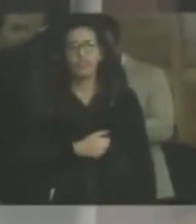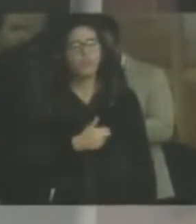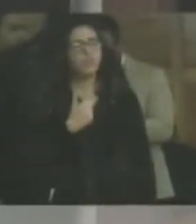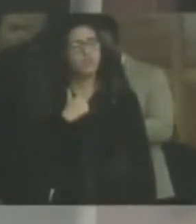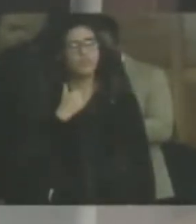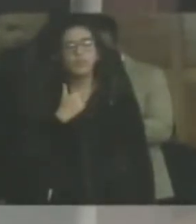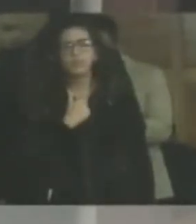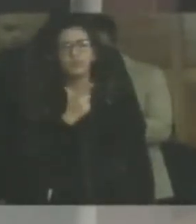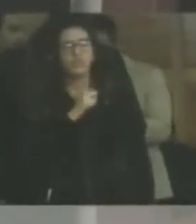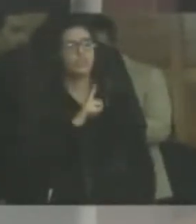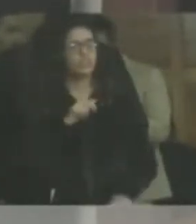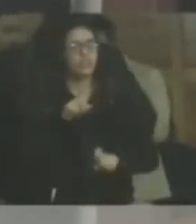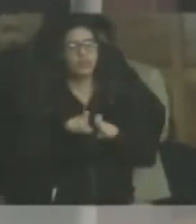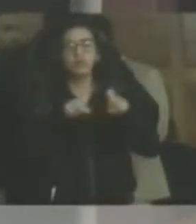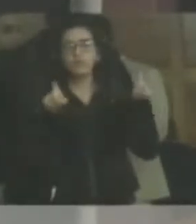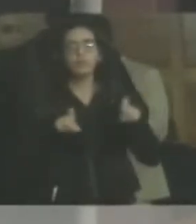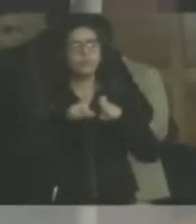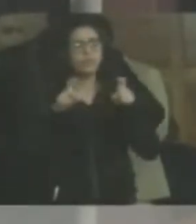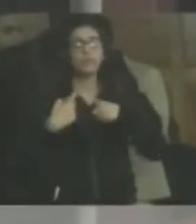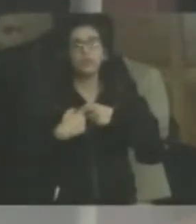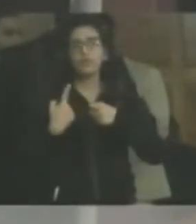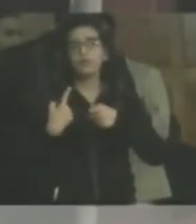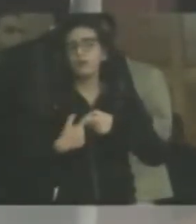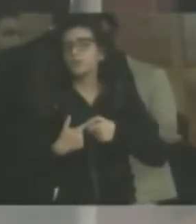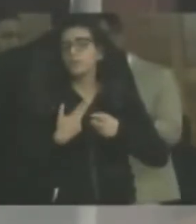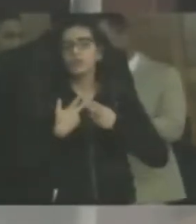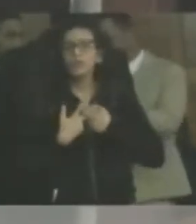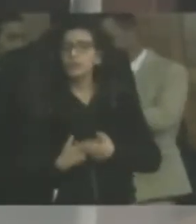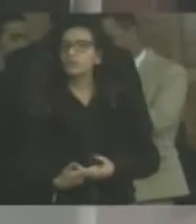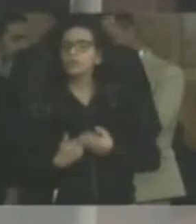ter computador lá para as crianças porque a carga não dá,